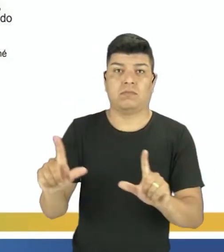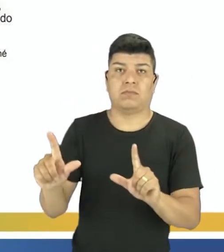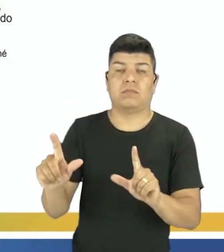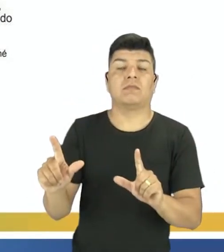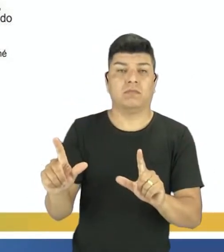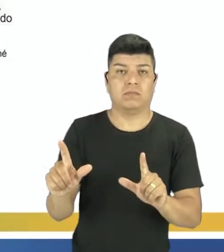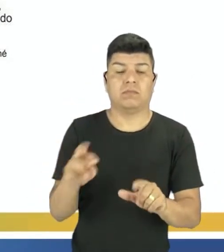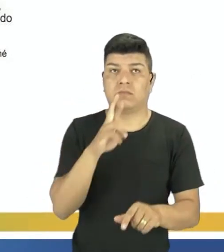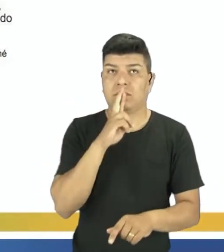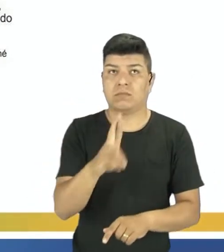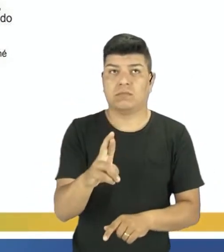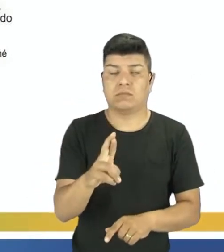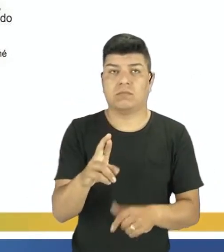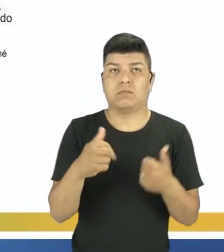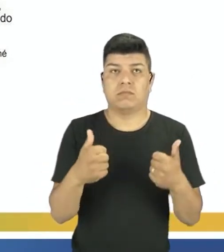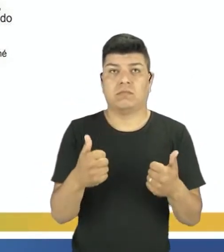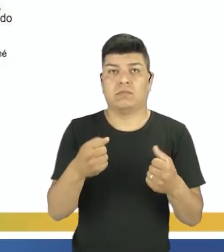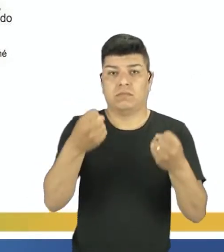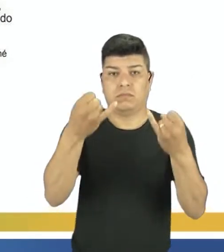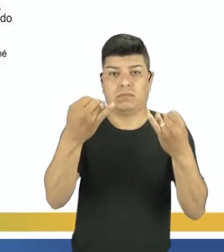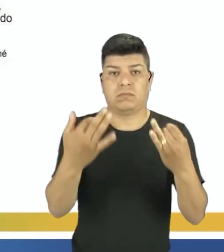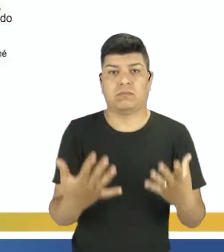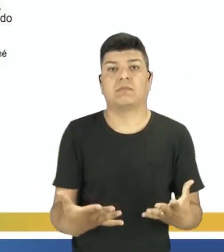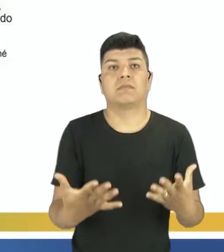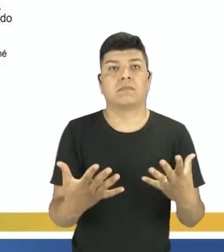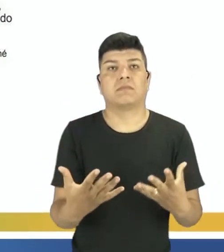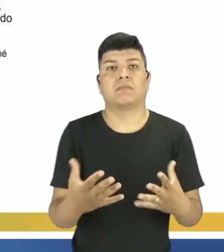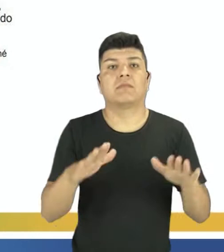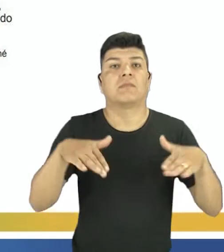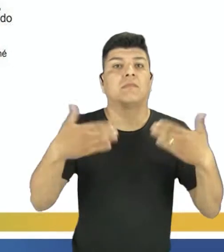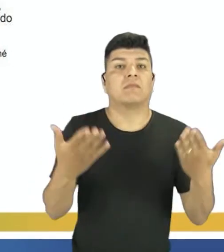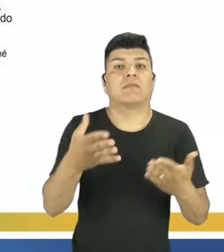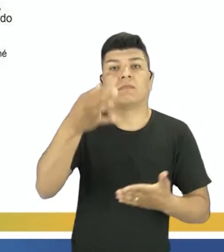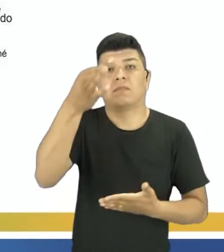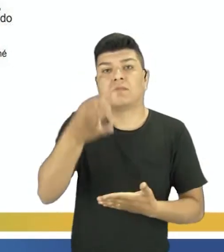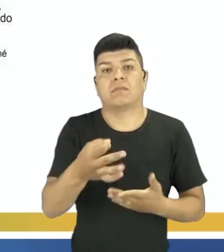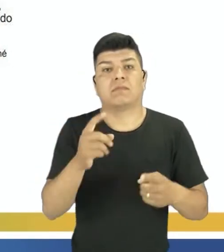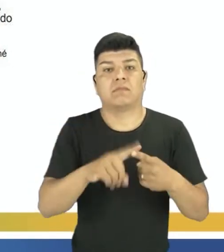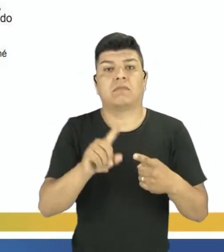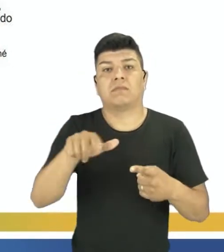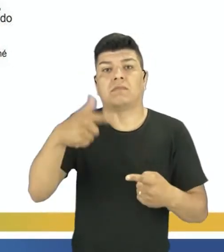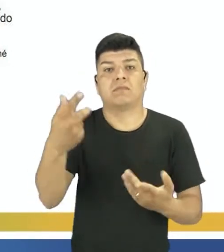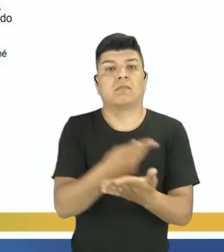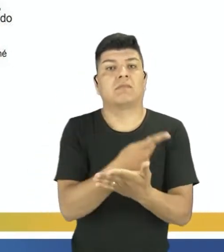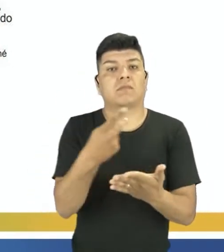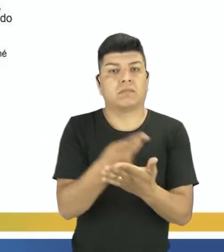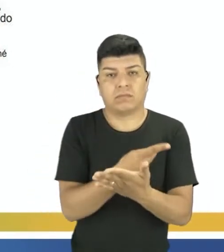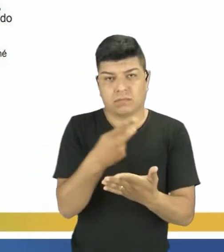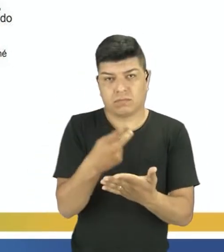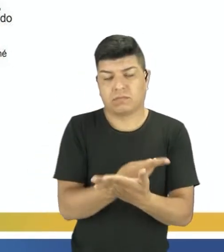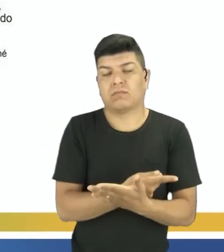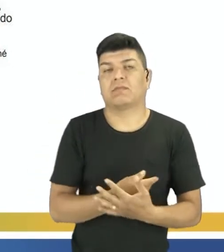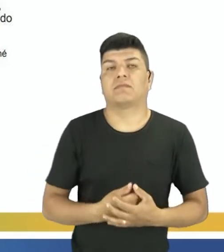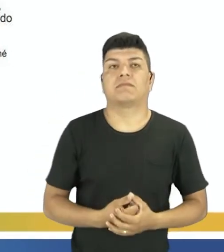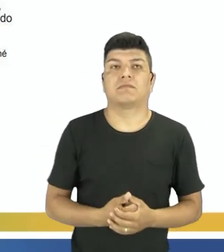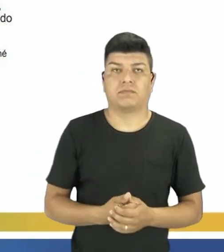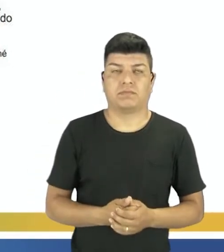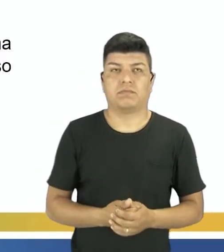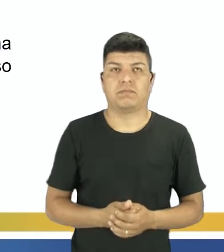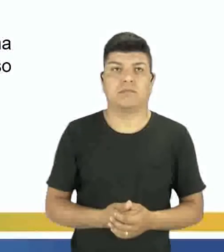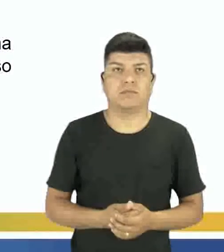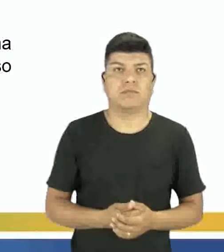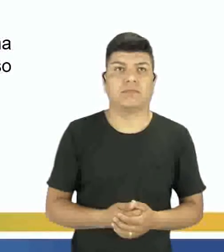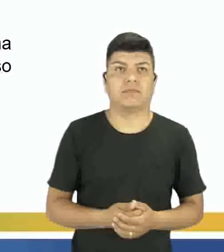a resolução, tá? E as explicações de qual é a correta e por que as outras alternativas não são corretas,